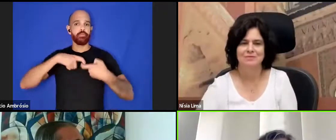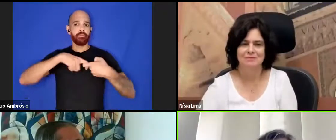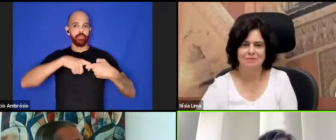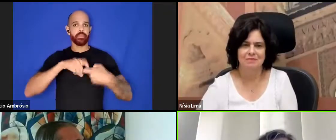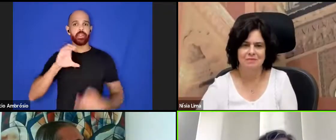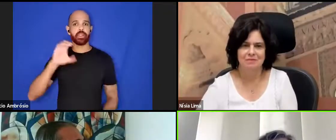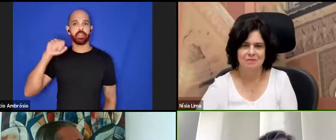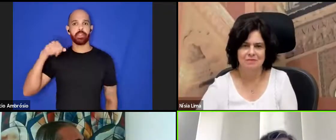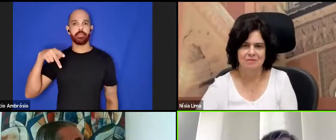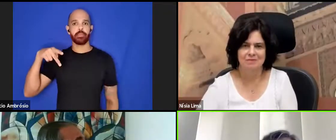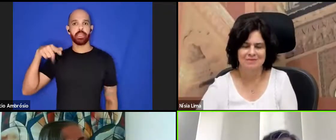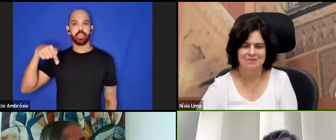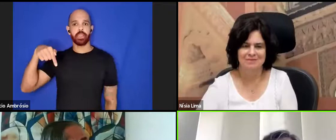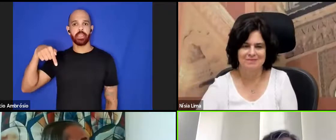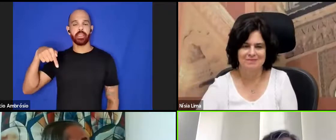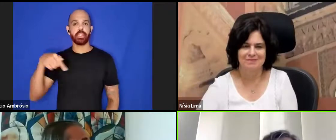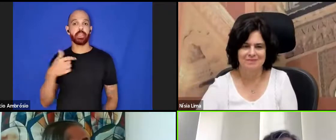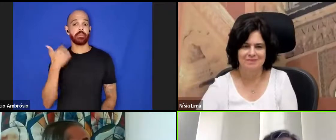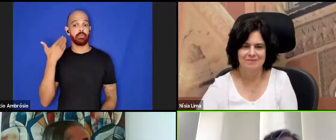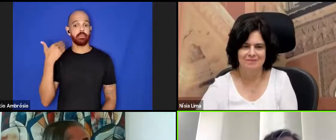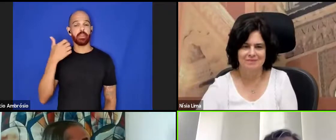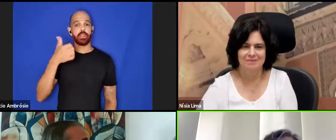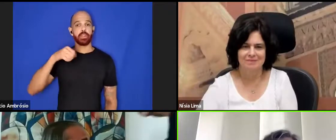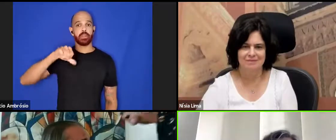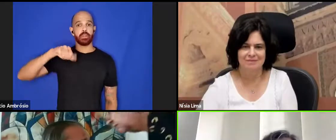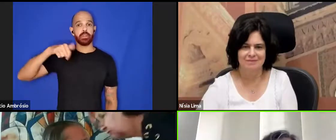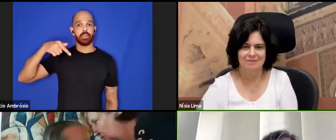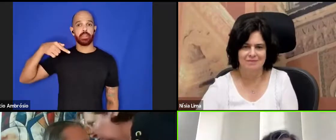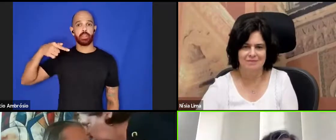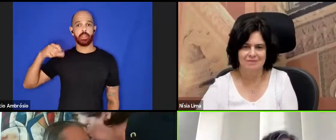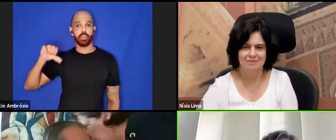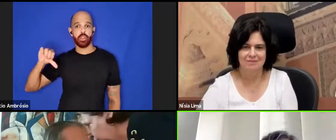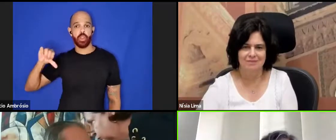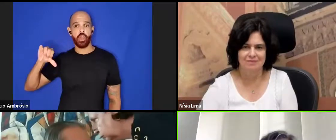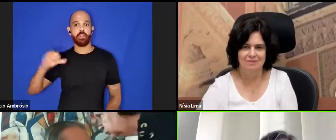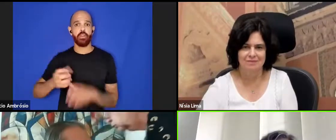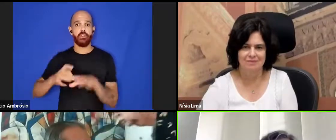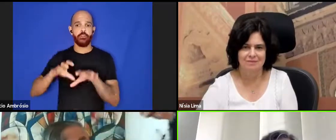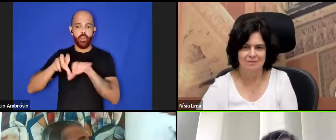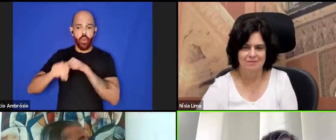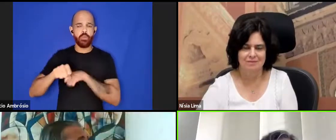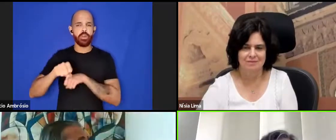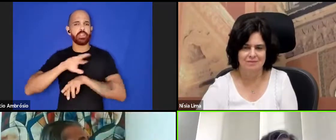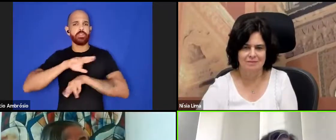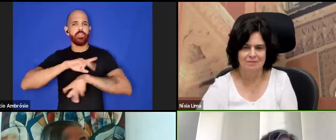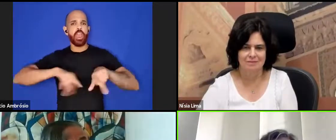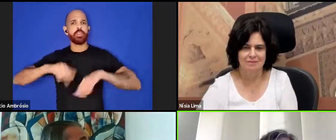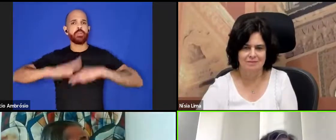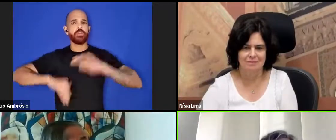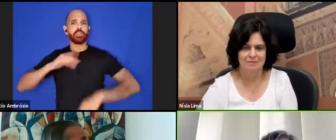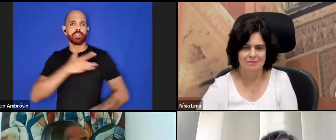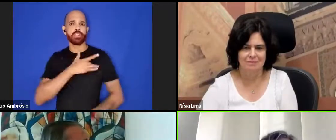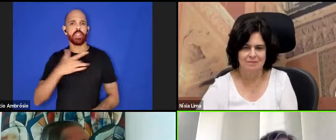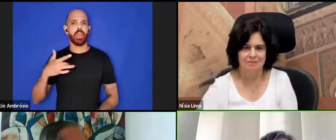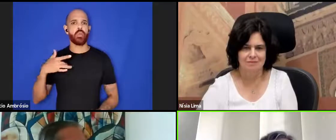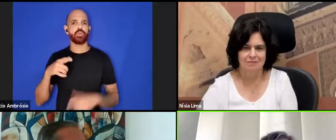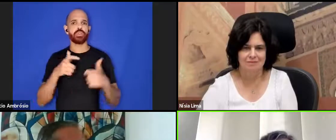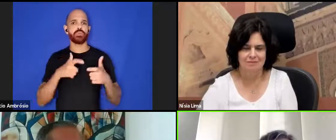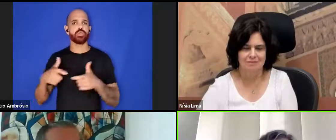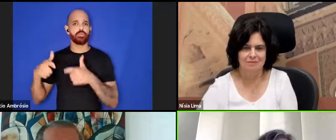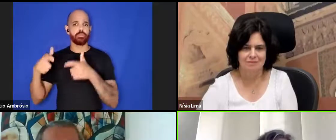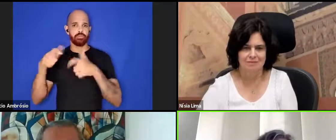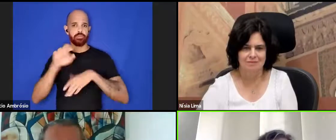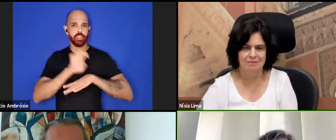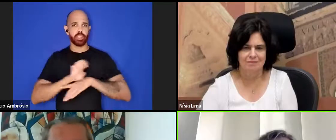desde 99 e vem formando diversos profissionais de saúde nesse estado e nessa região. E as